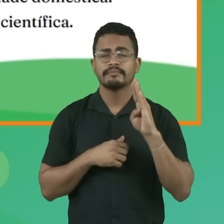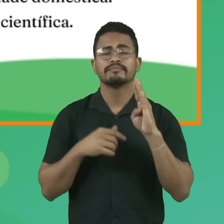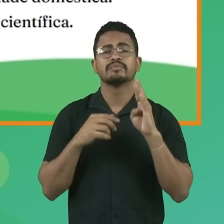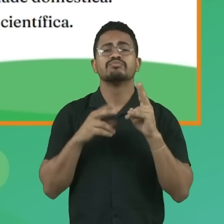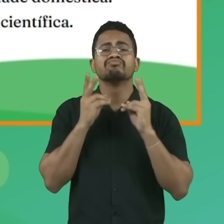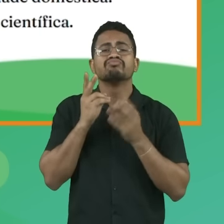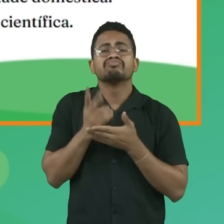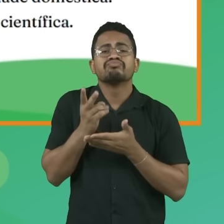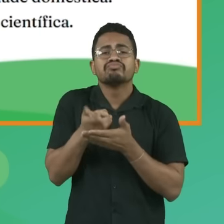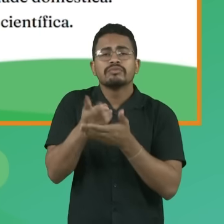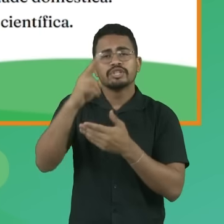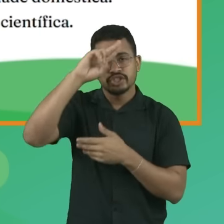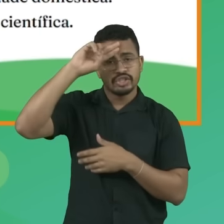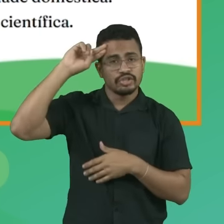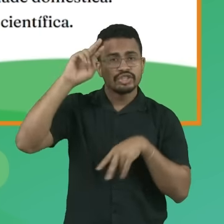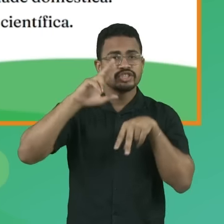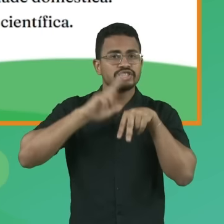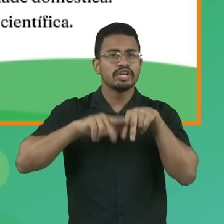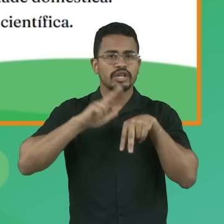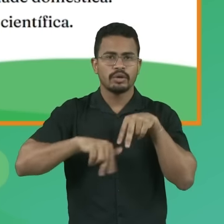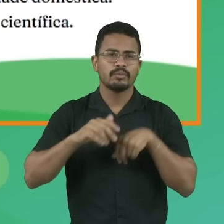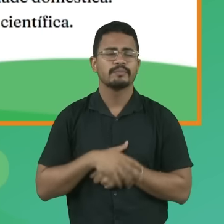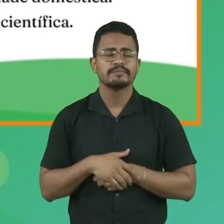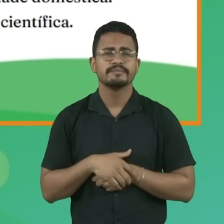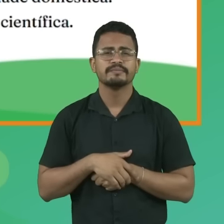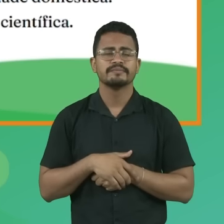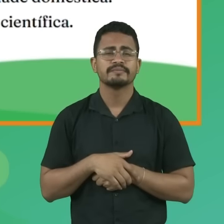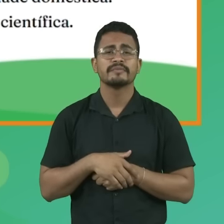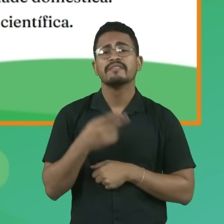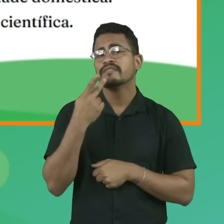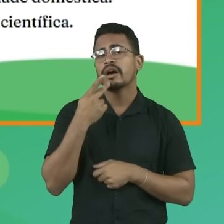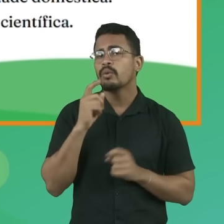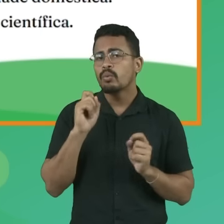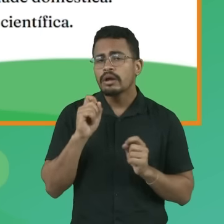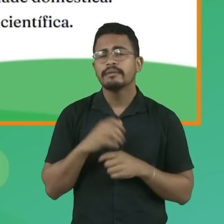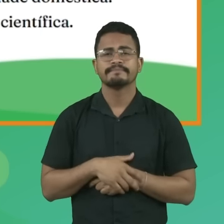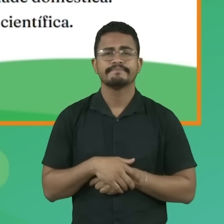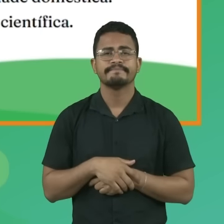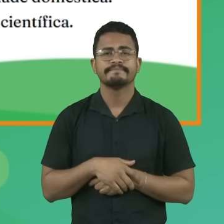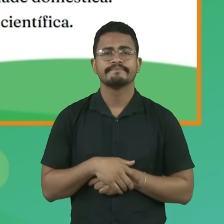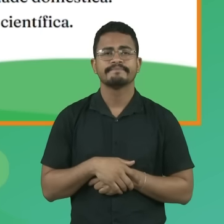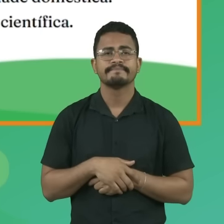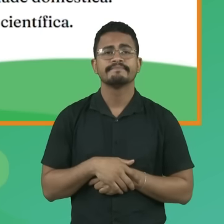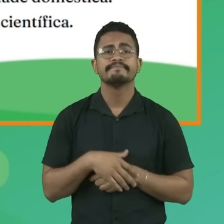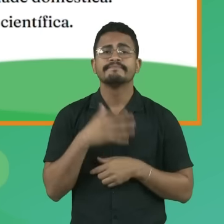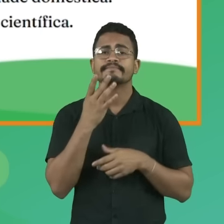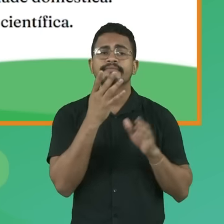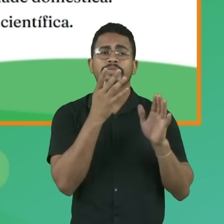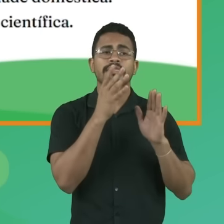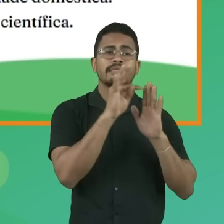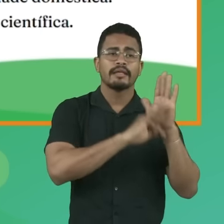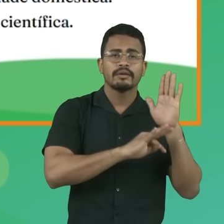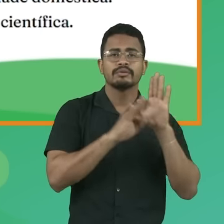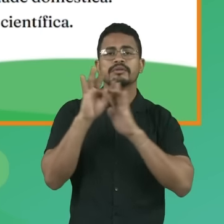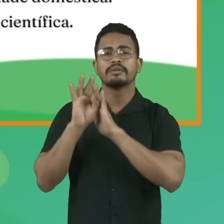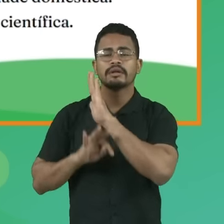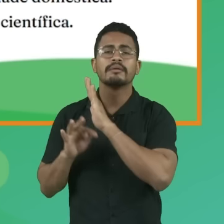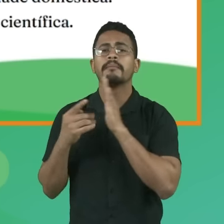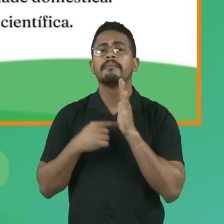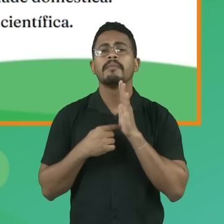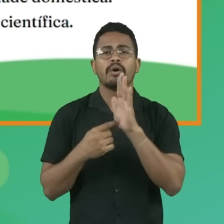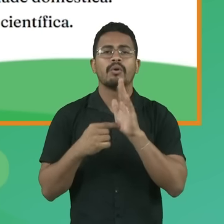estereótipos de gênero. Então, o ele quer dizer com isso, né? Que os textos, ambos os textos mostram, né?